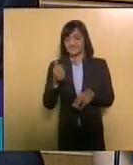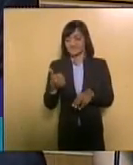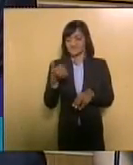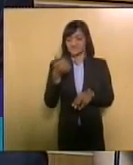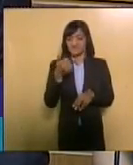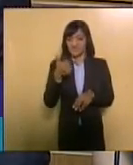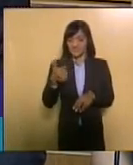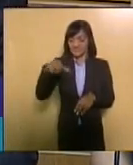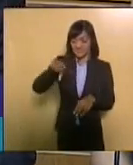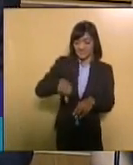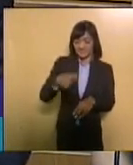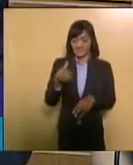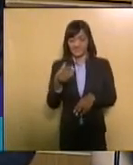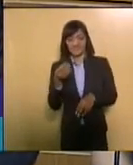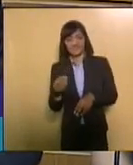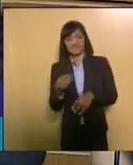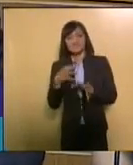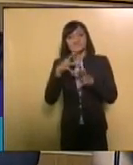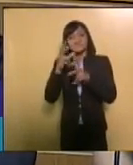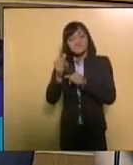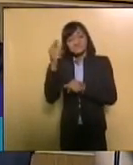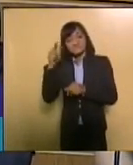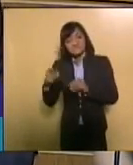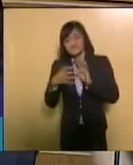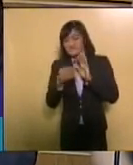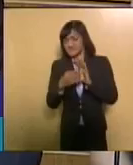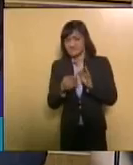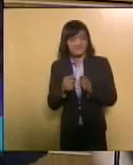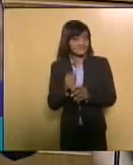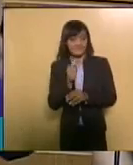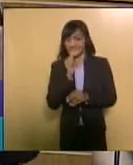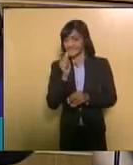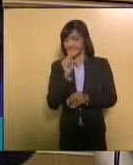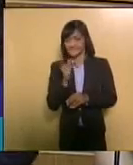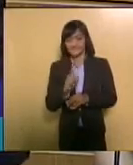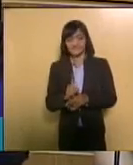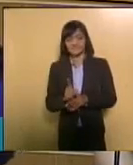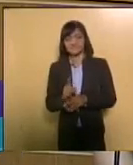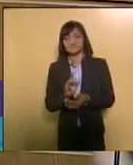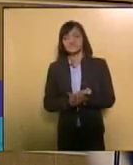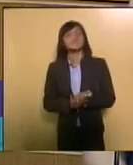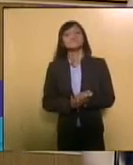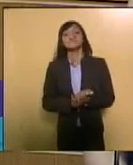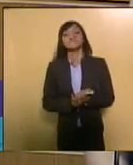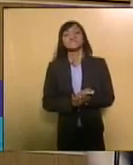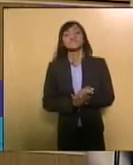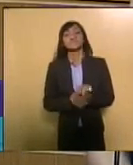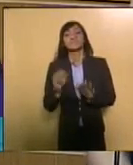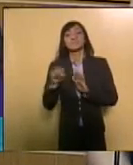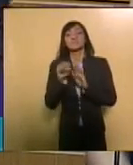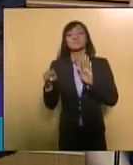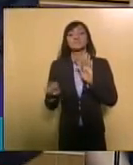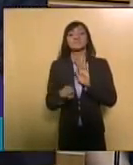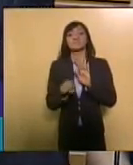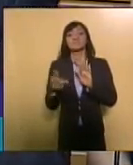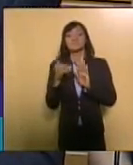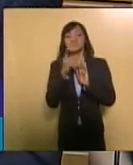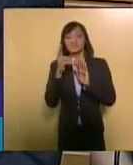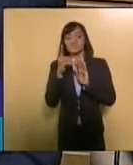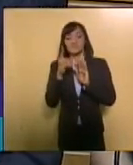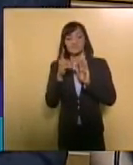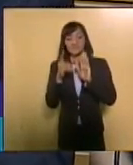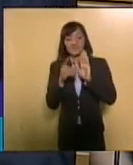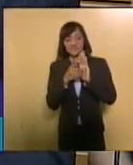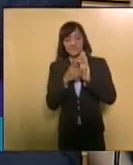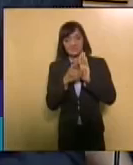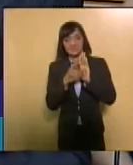no mundo sabe que esse modelo não funciona desde a década de 60 foi uma década incrível em